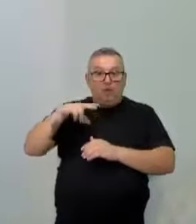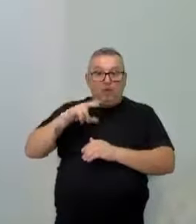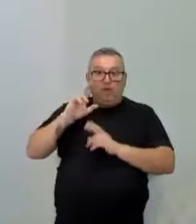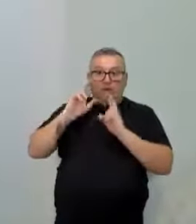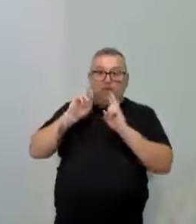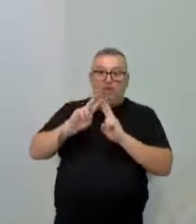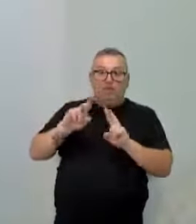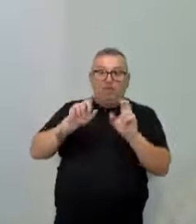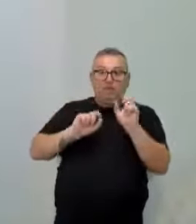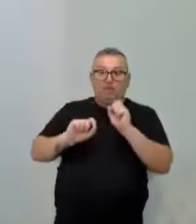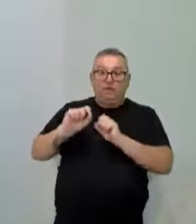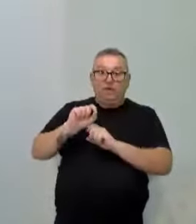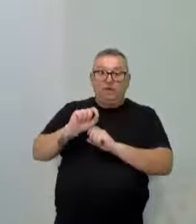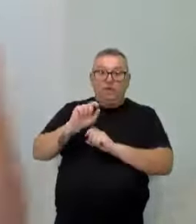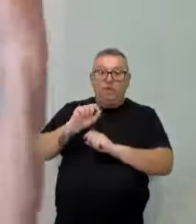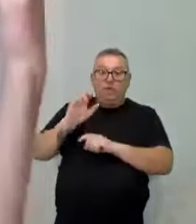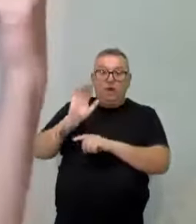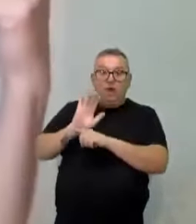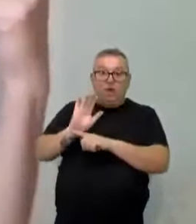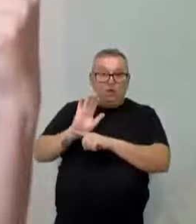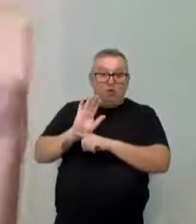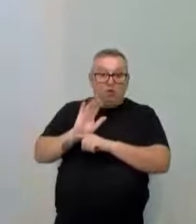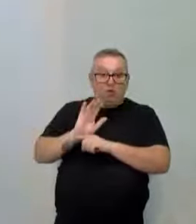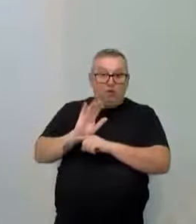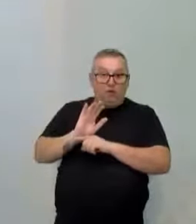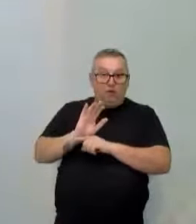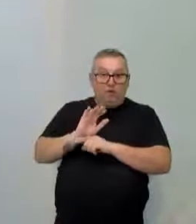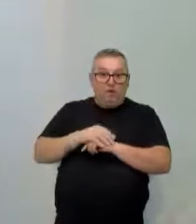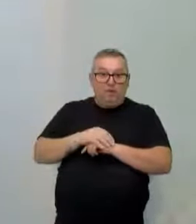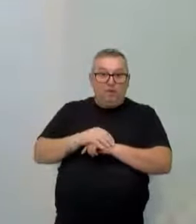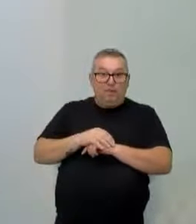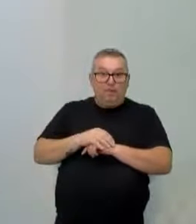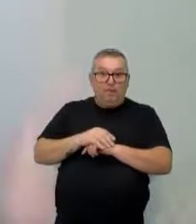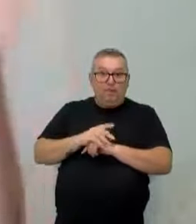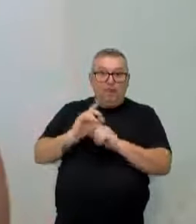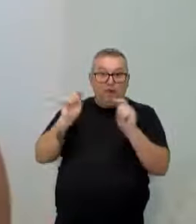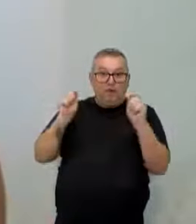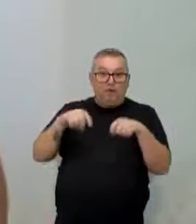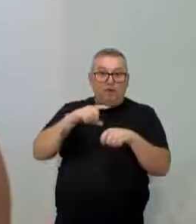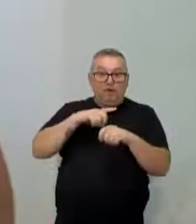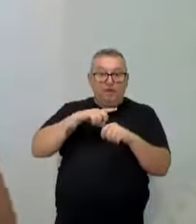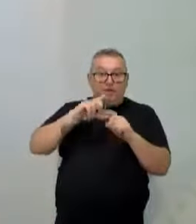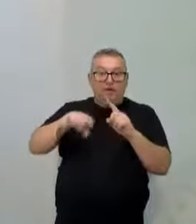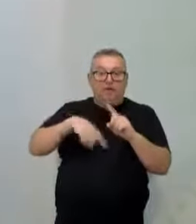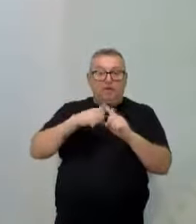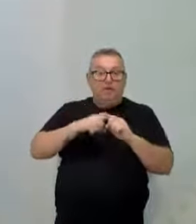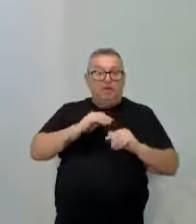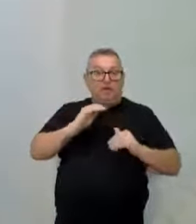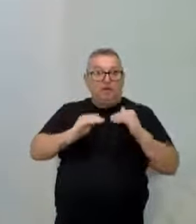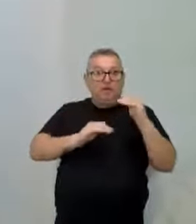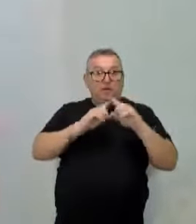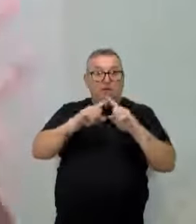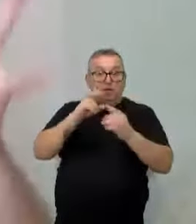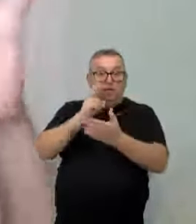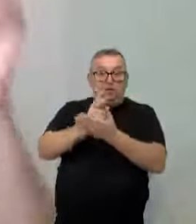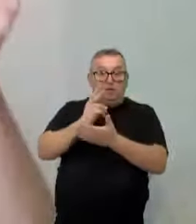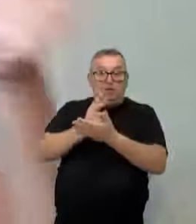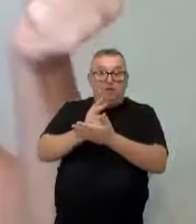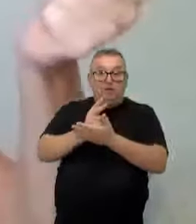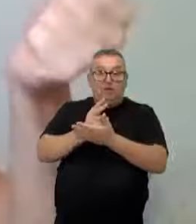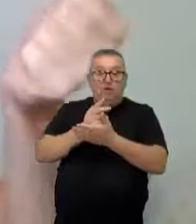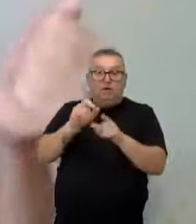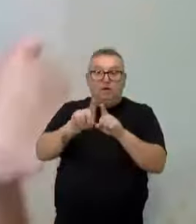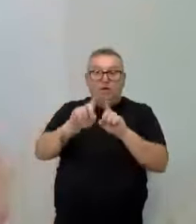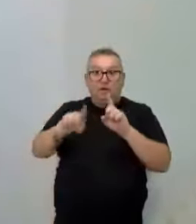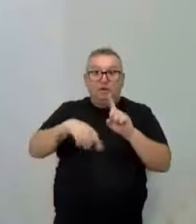olhando para quê? Né? O que ajuda quando ele fez a autoavaliação? A competência que ele tem mais desenvolvida ou a menos desenvolvida,